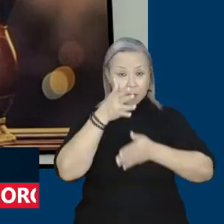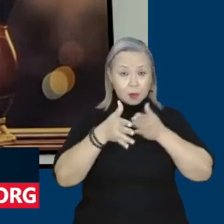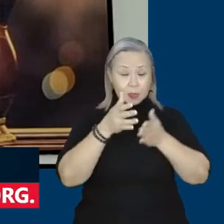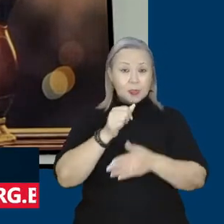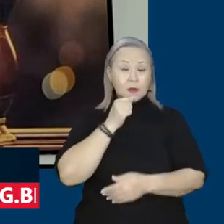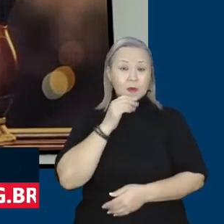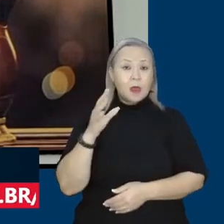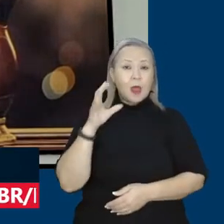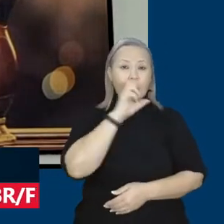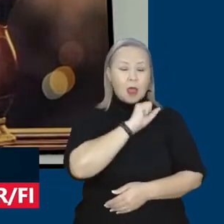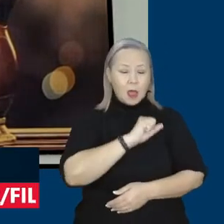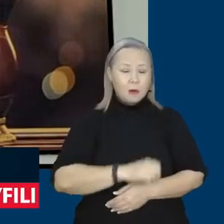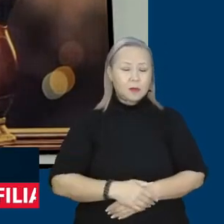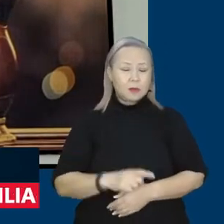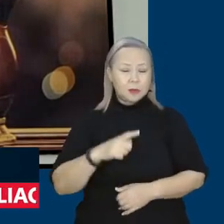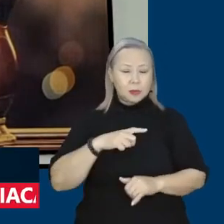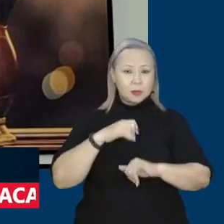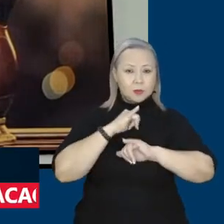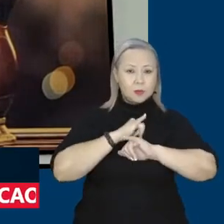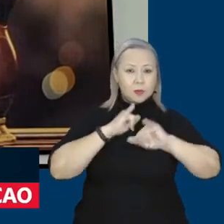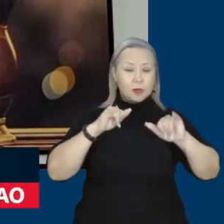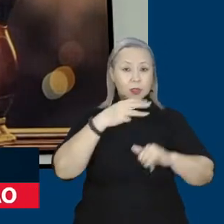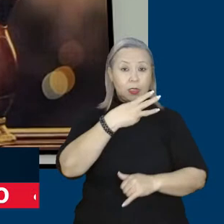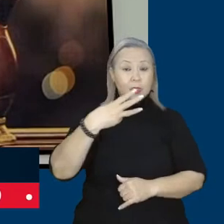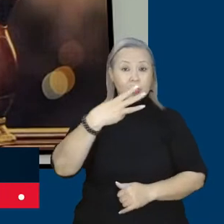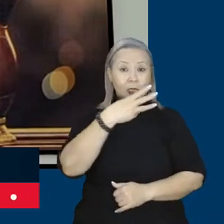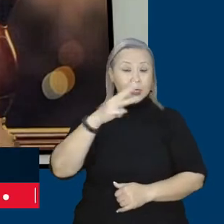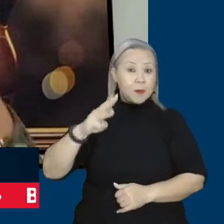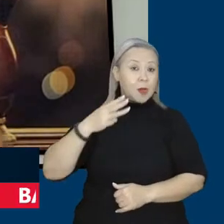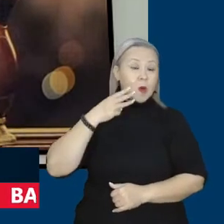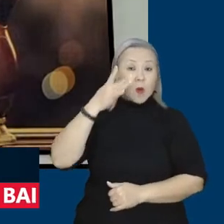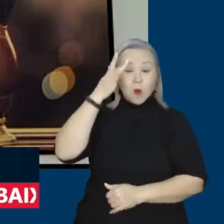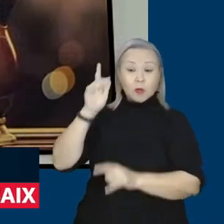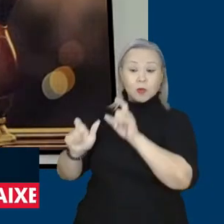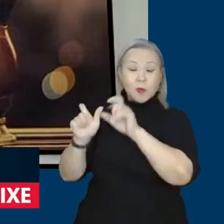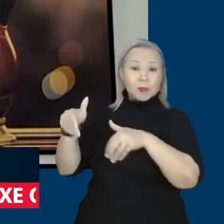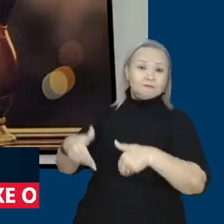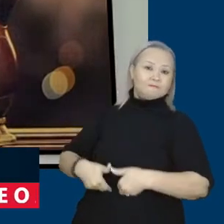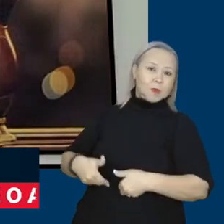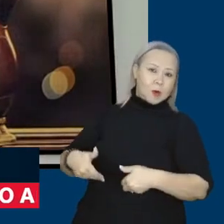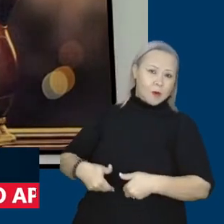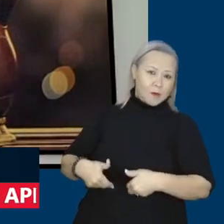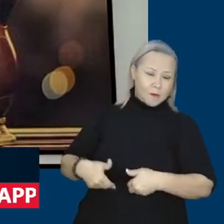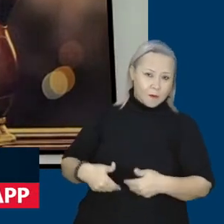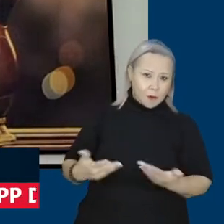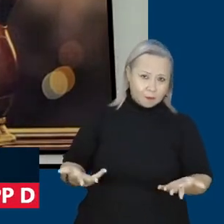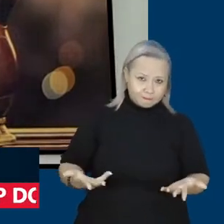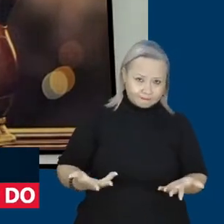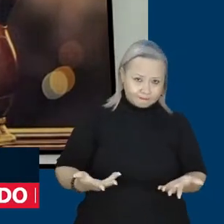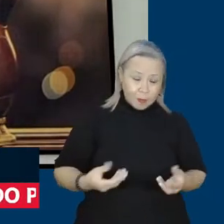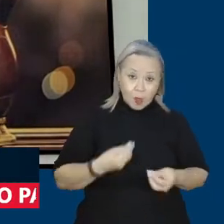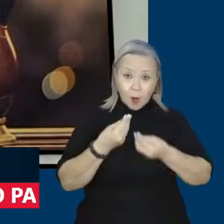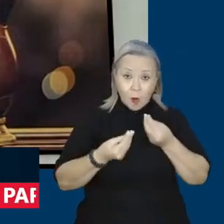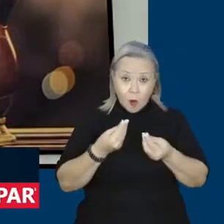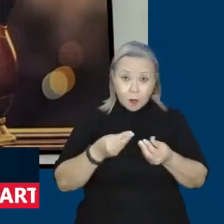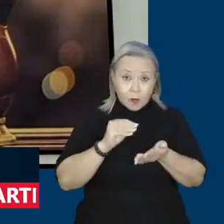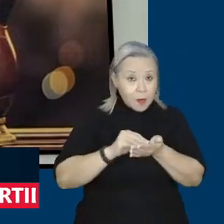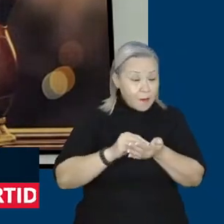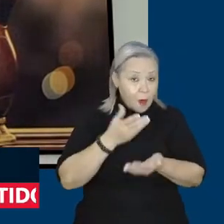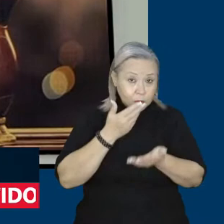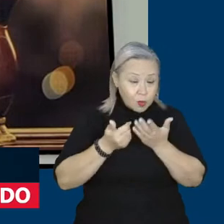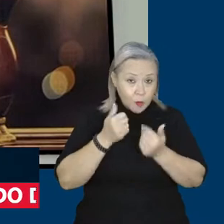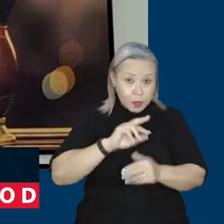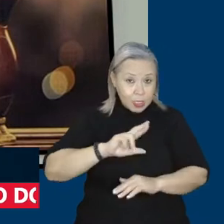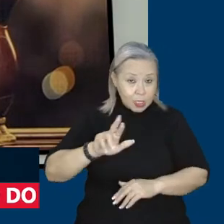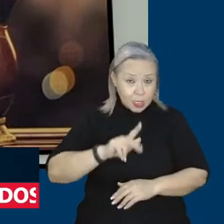rapidamente eu sei que é muito usados 33 milhões de pessoas passam fome não é insuficiência alimentar que chega a 100 milhões